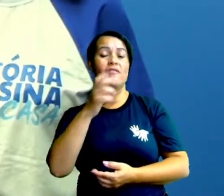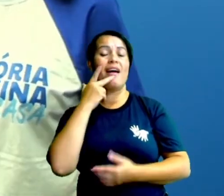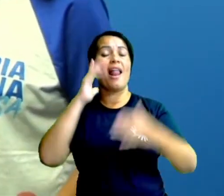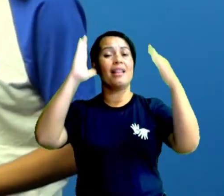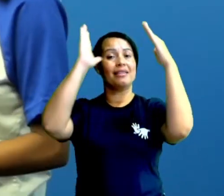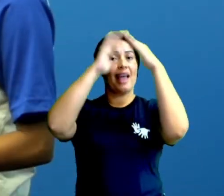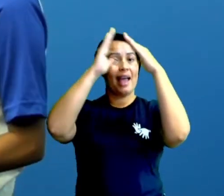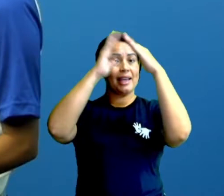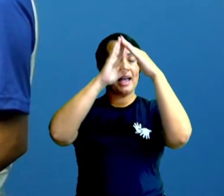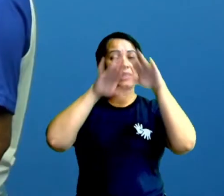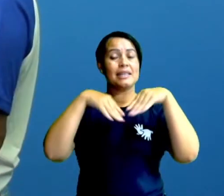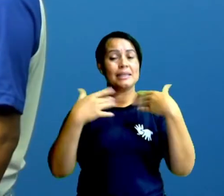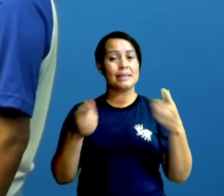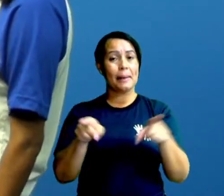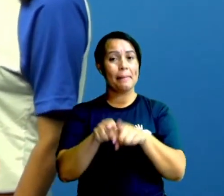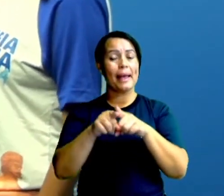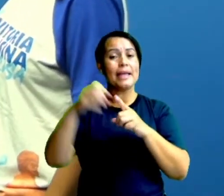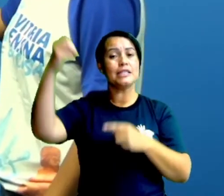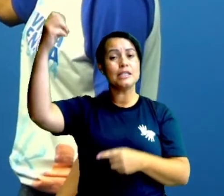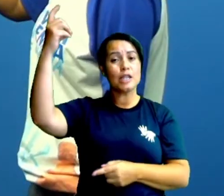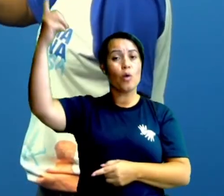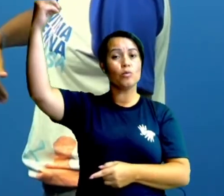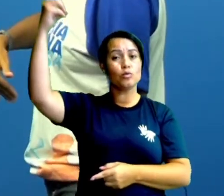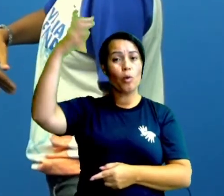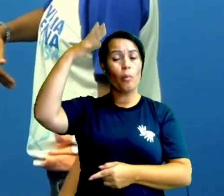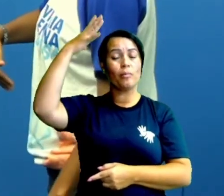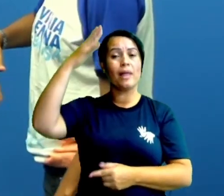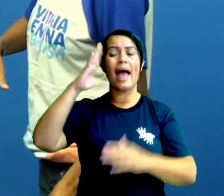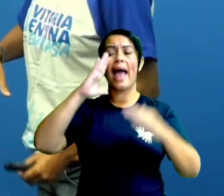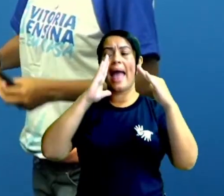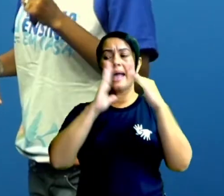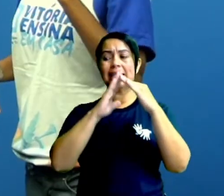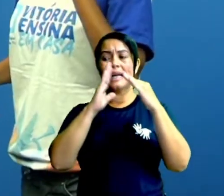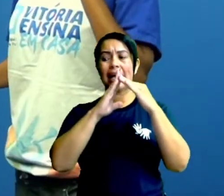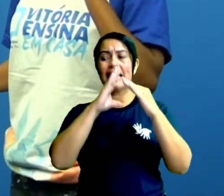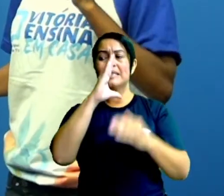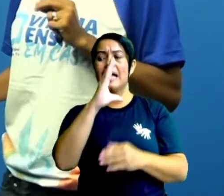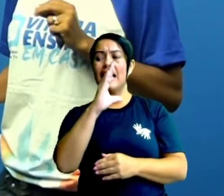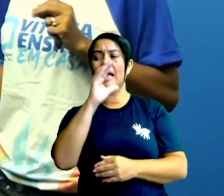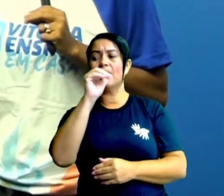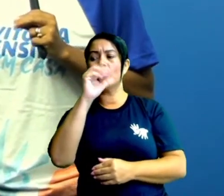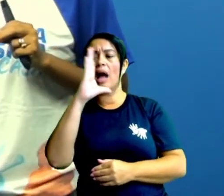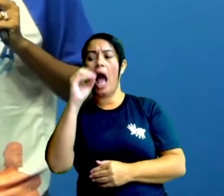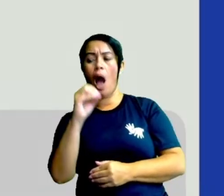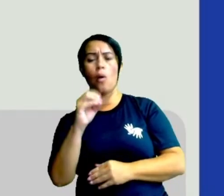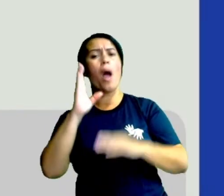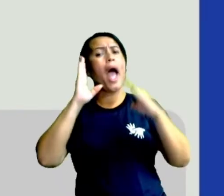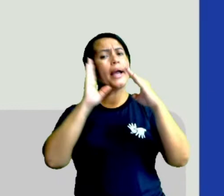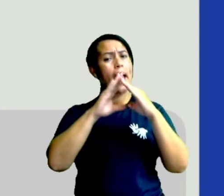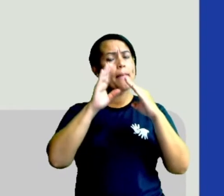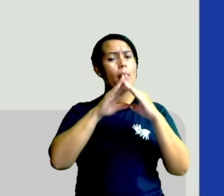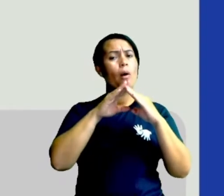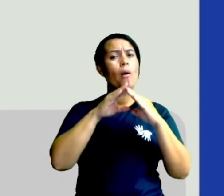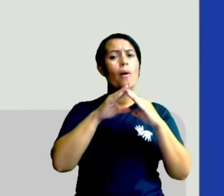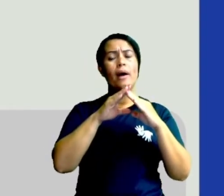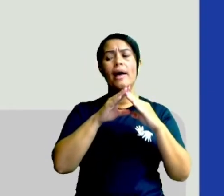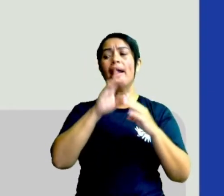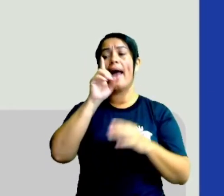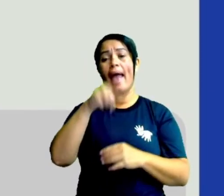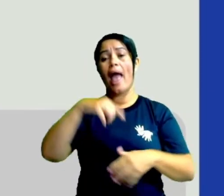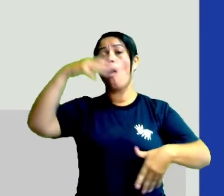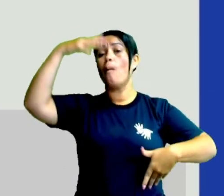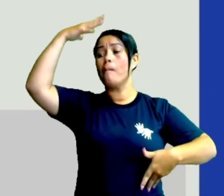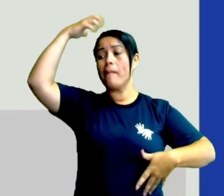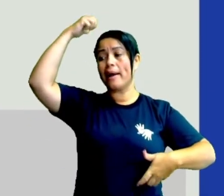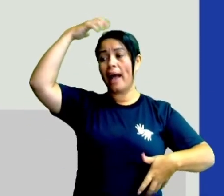é assim essa casa é do Caco quem mora nela é um